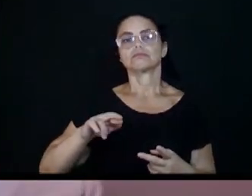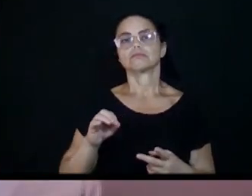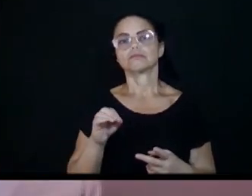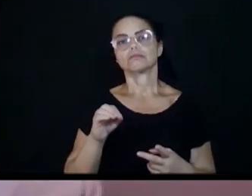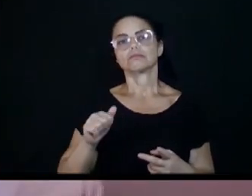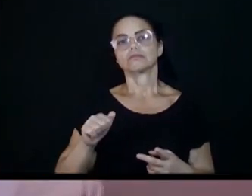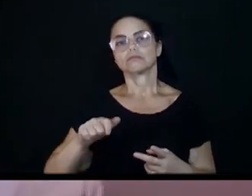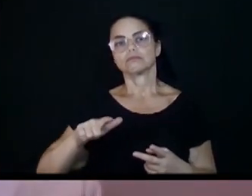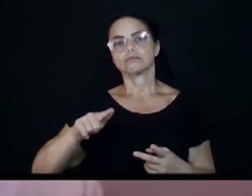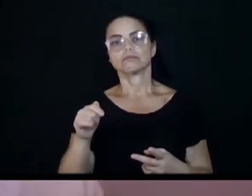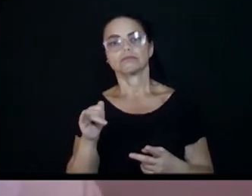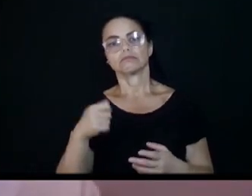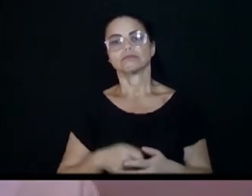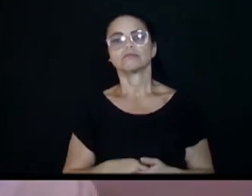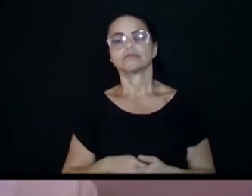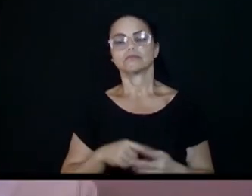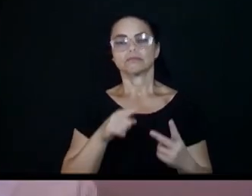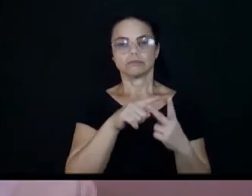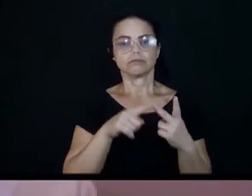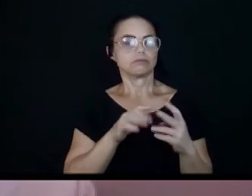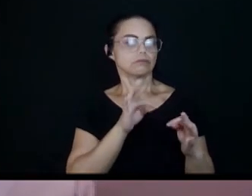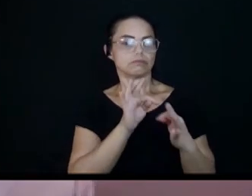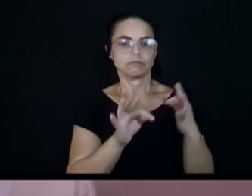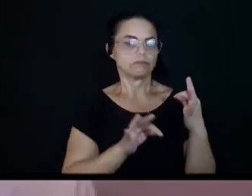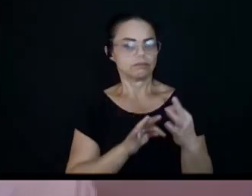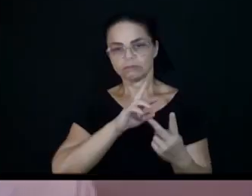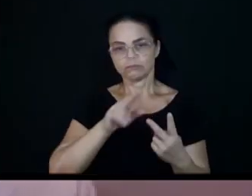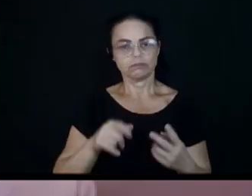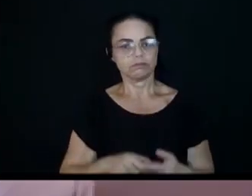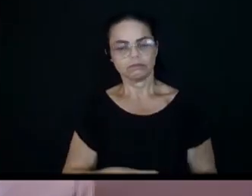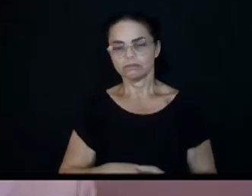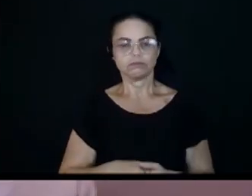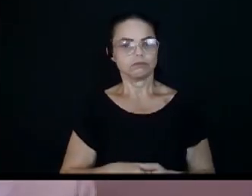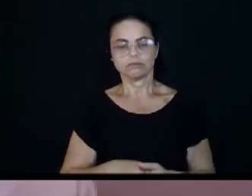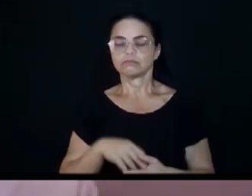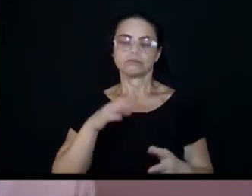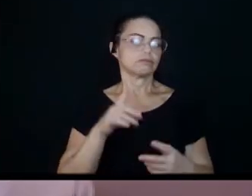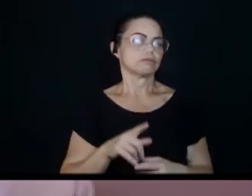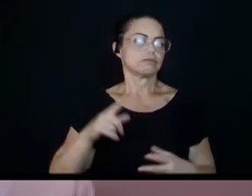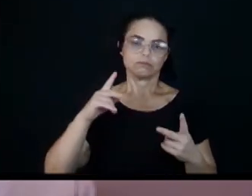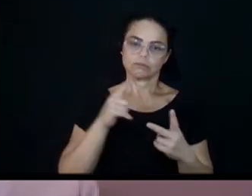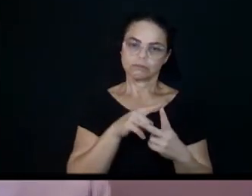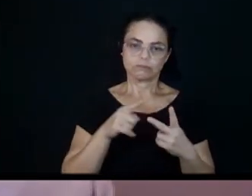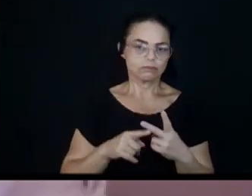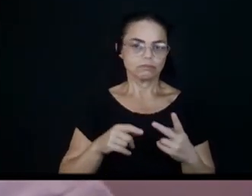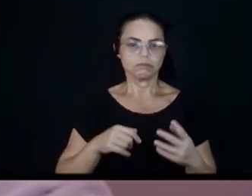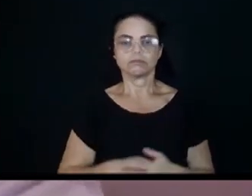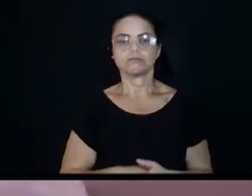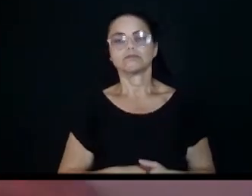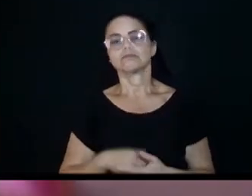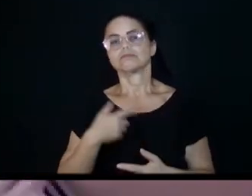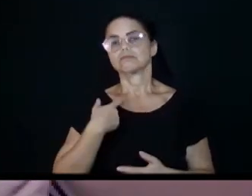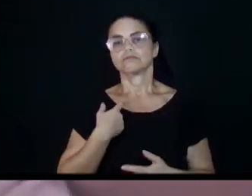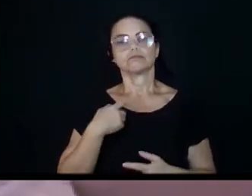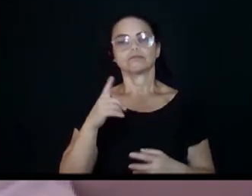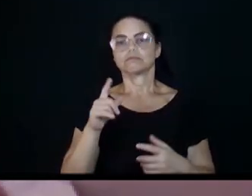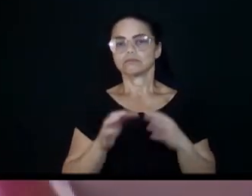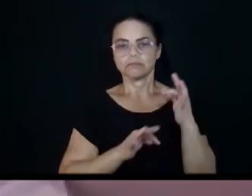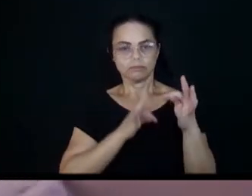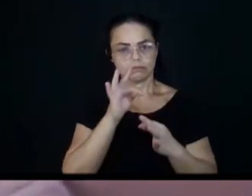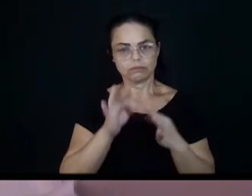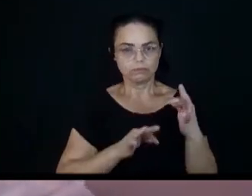né? Correto, não pode deixar de tratar o lúpus. O lúpus é uma doença que, se não tratar, pode causar umas